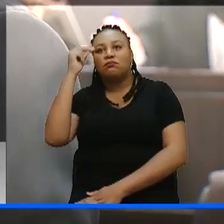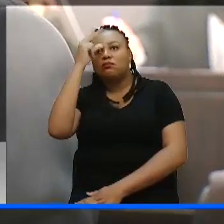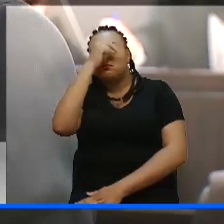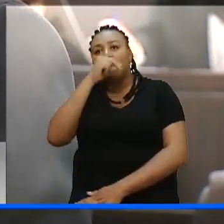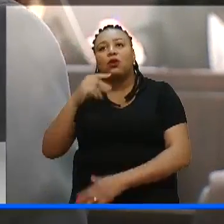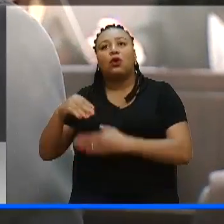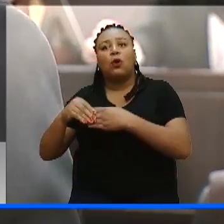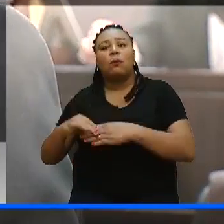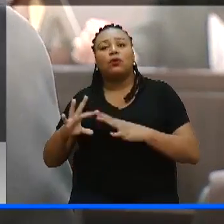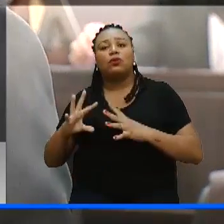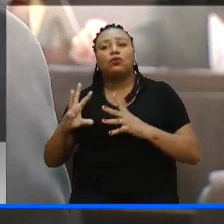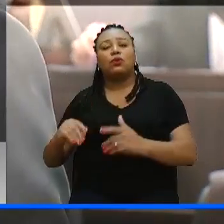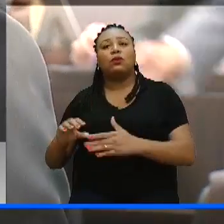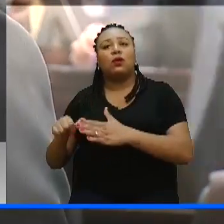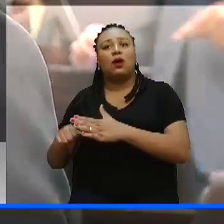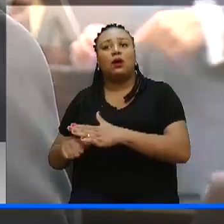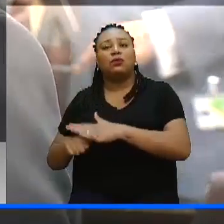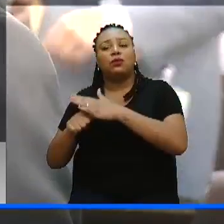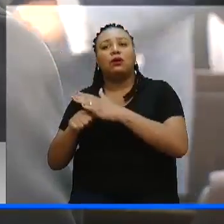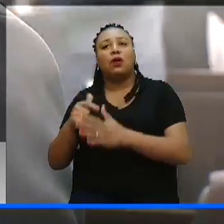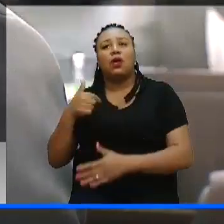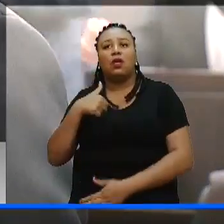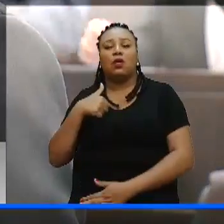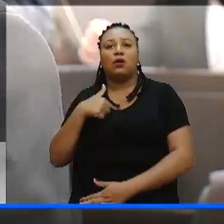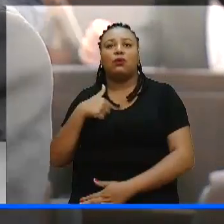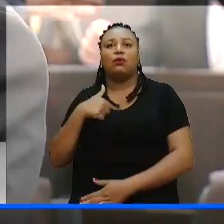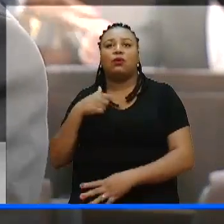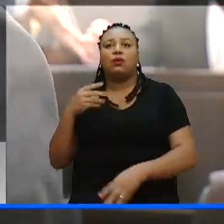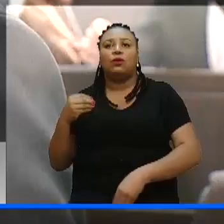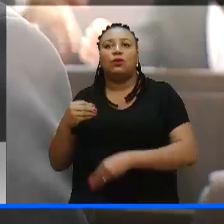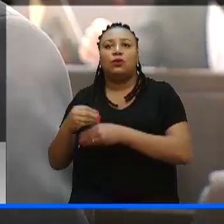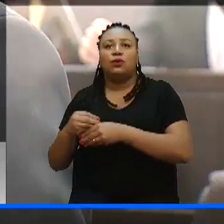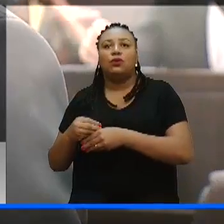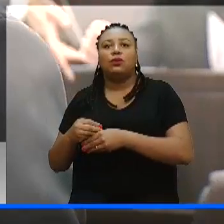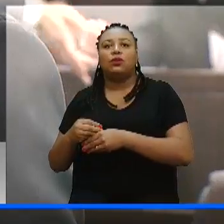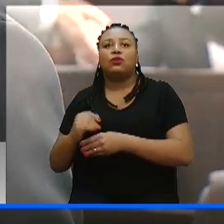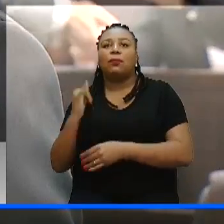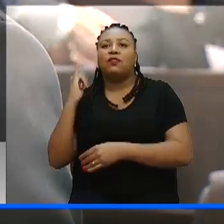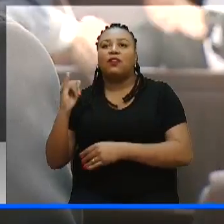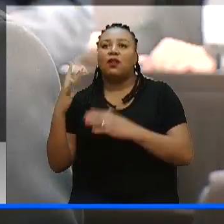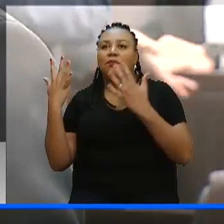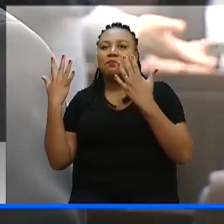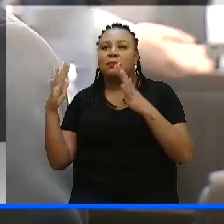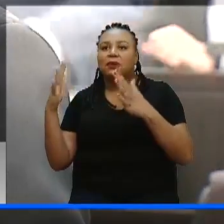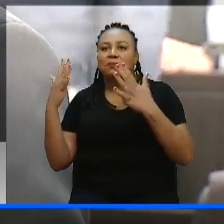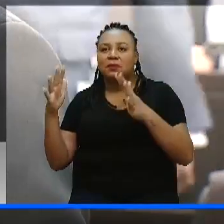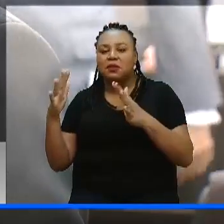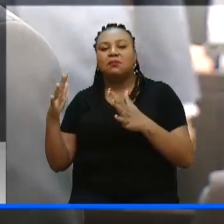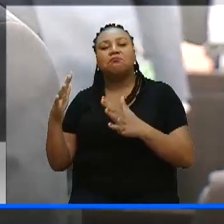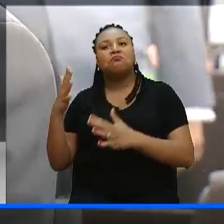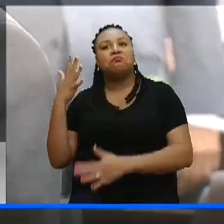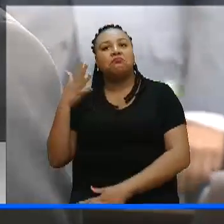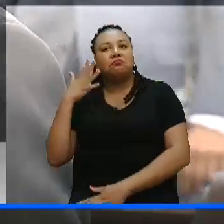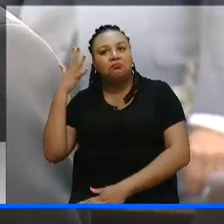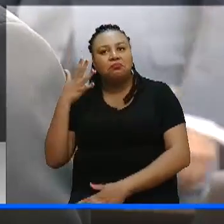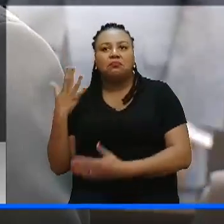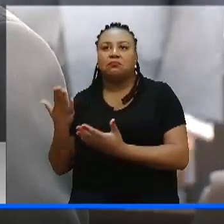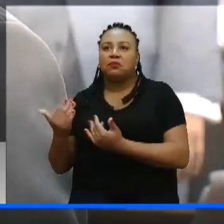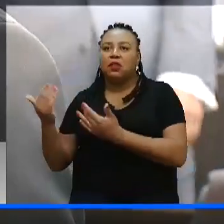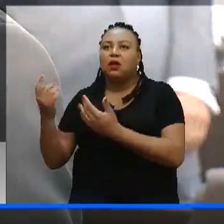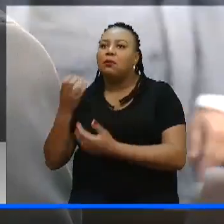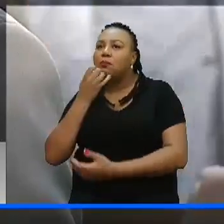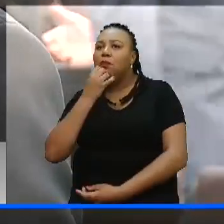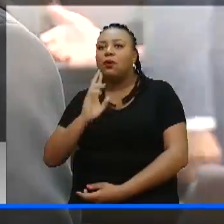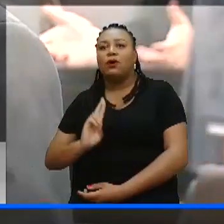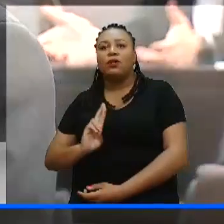presentes é a minha meu à parte hoje viana é só pra te parabenizar por essa presença do expediente por ser um bom representante